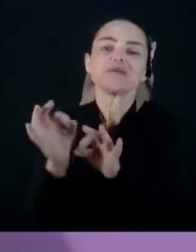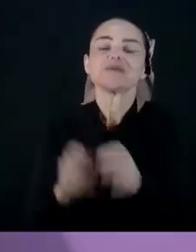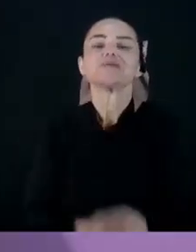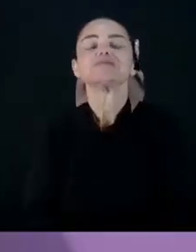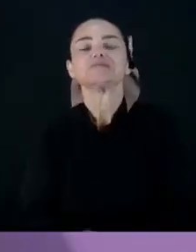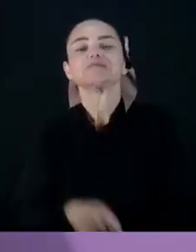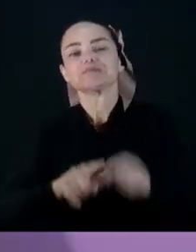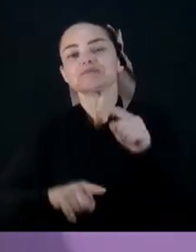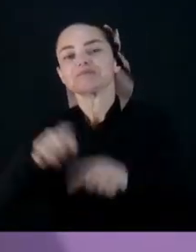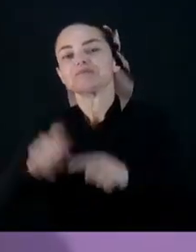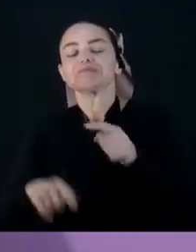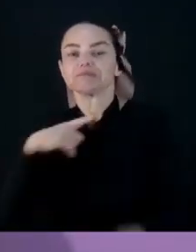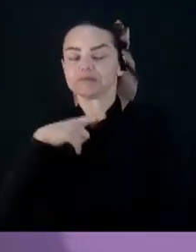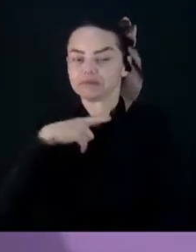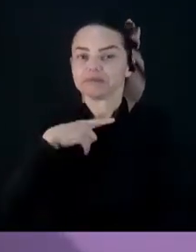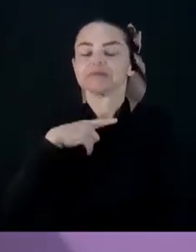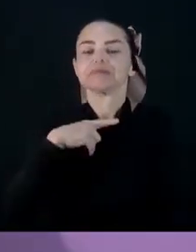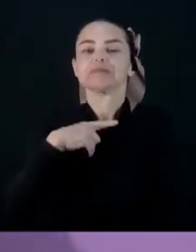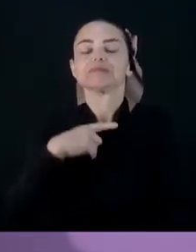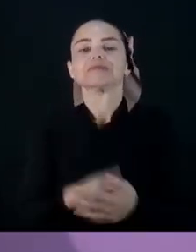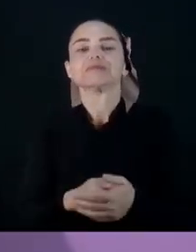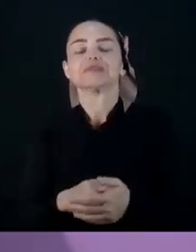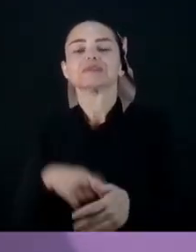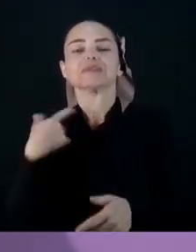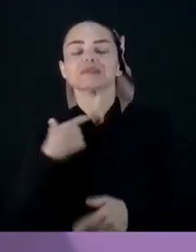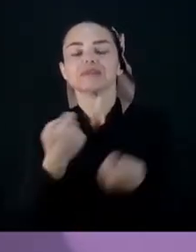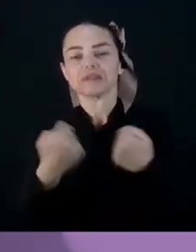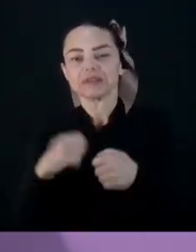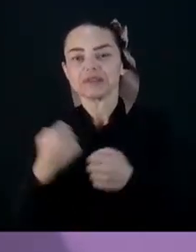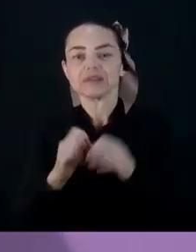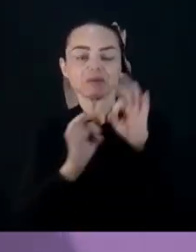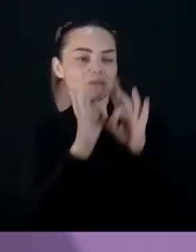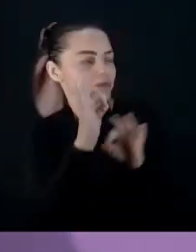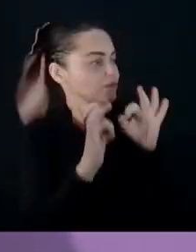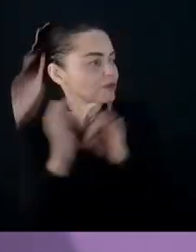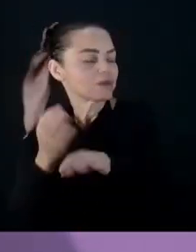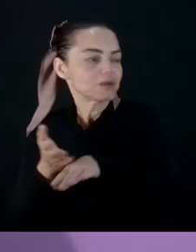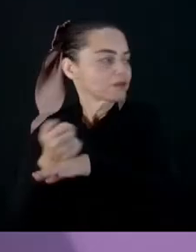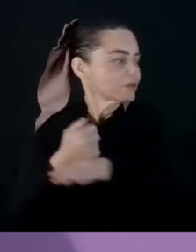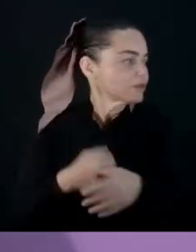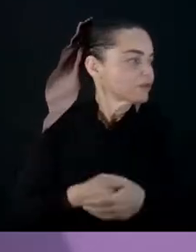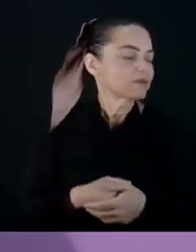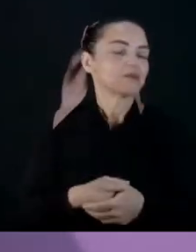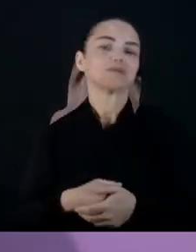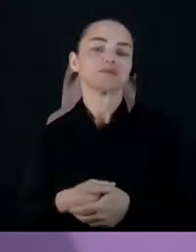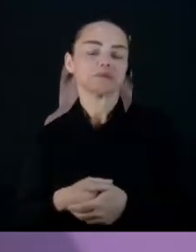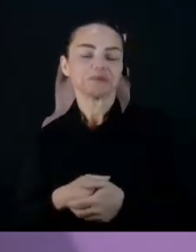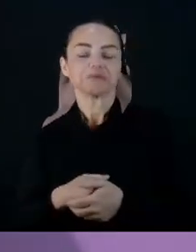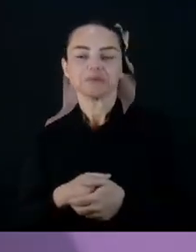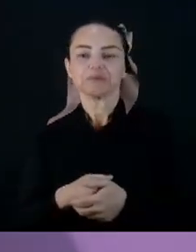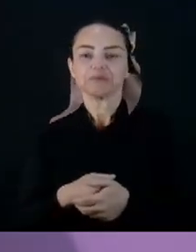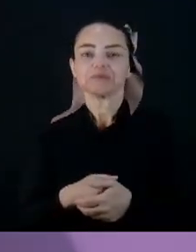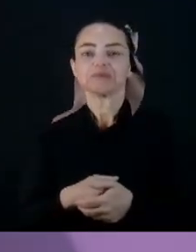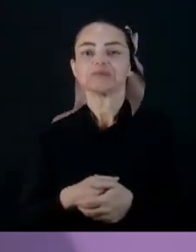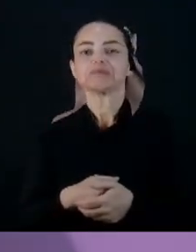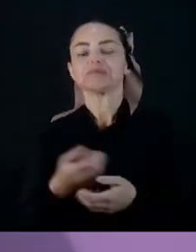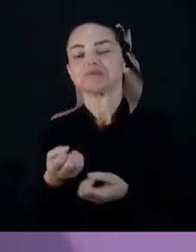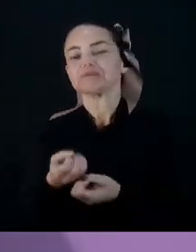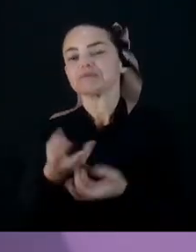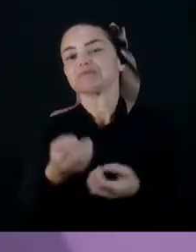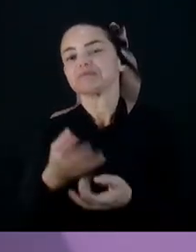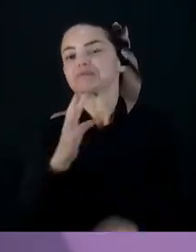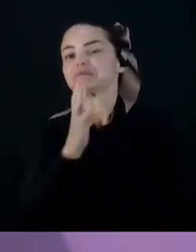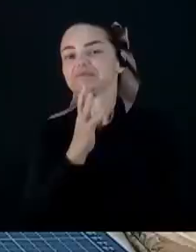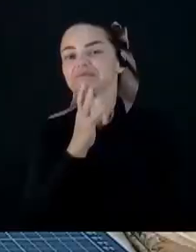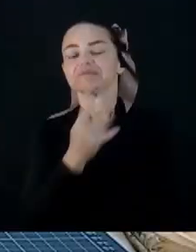Porque algumas peças exigem uma preparação antes, né? E passar esse conhecimento para as